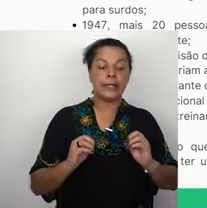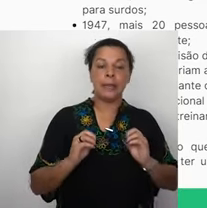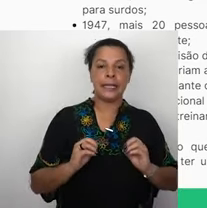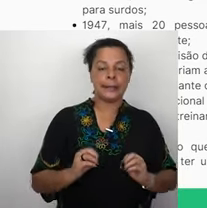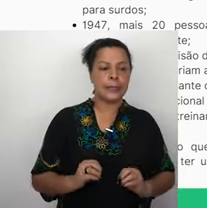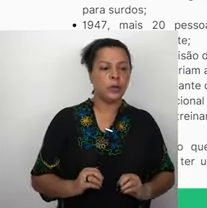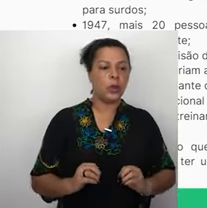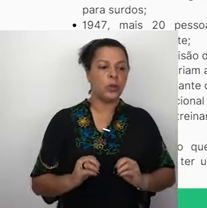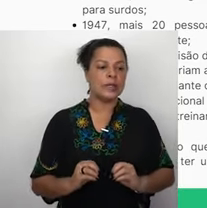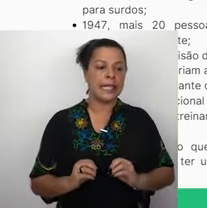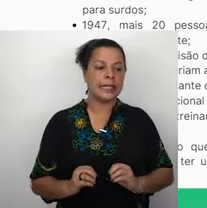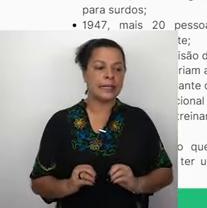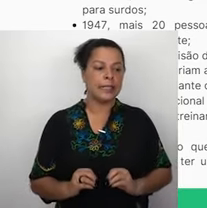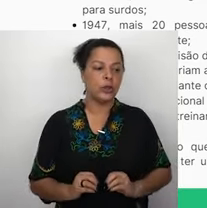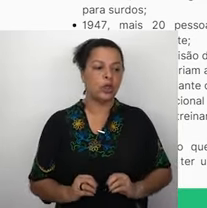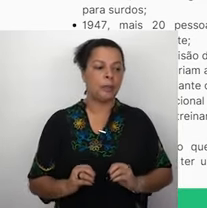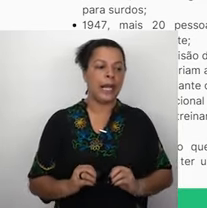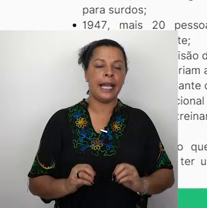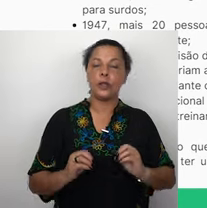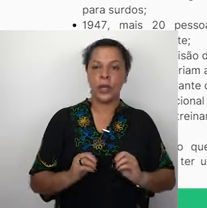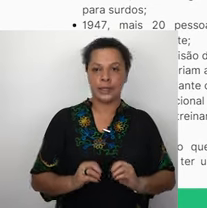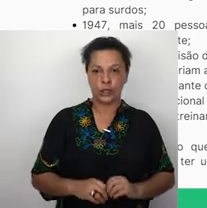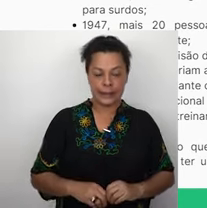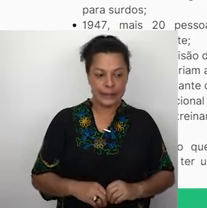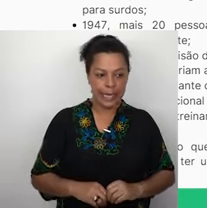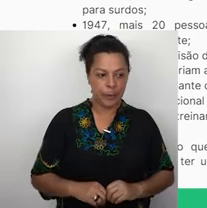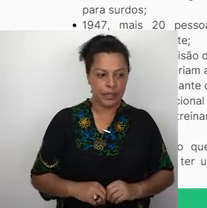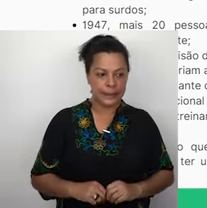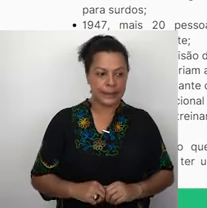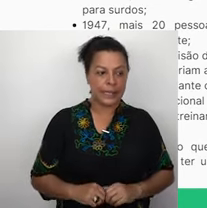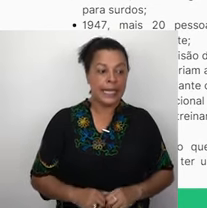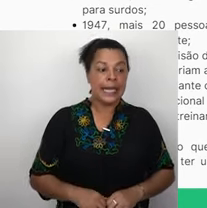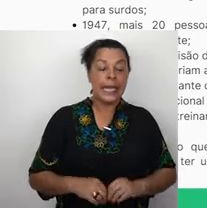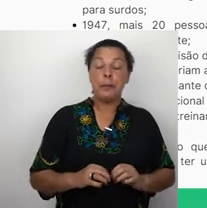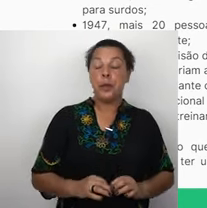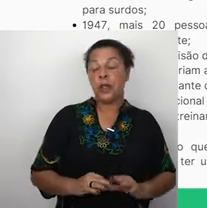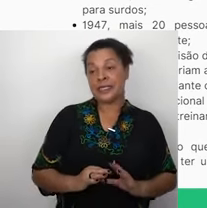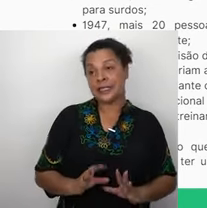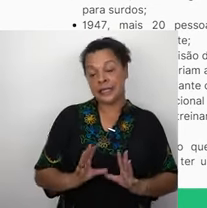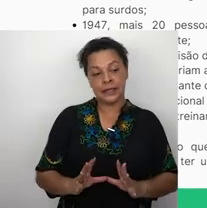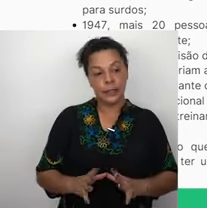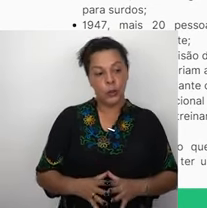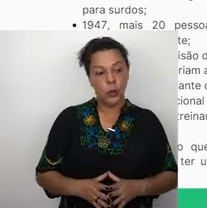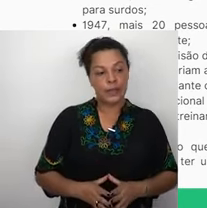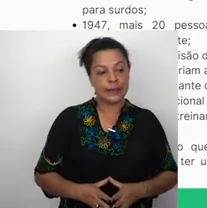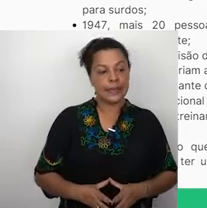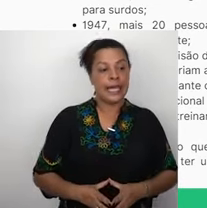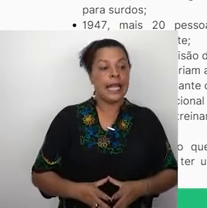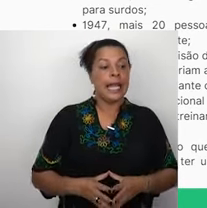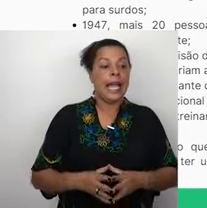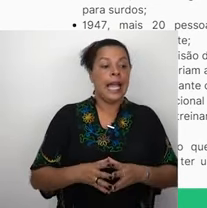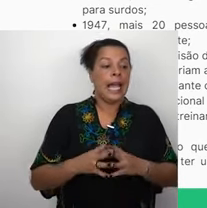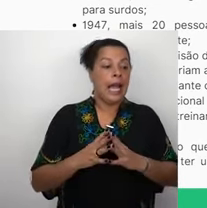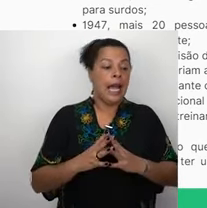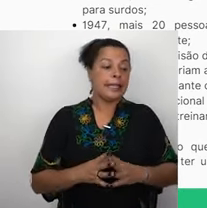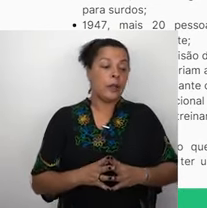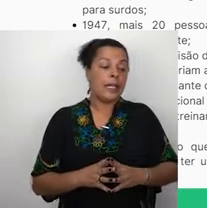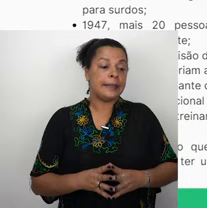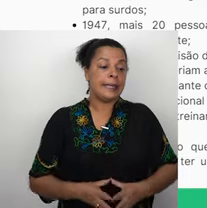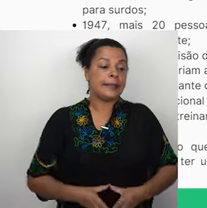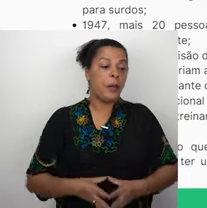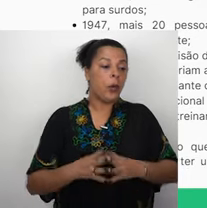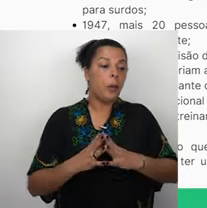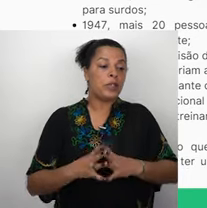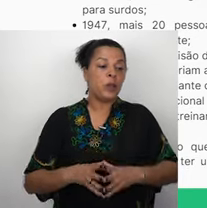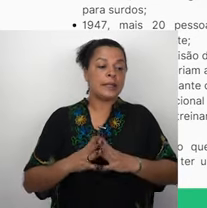Surdos, estabelecendo alguns requisitos para a atuação de intérpretes. Em 1972,